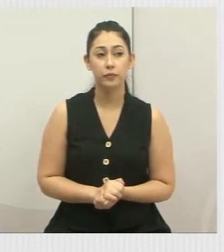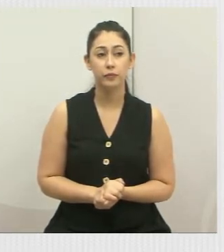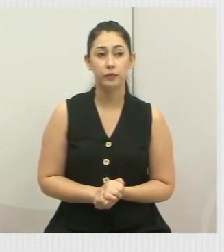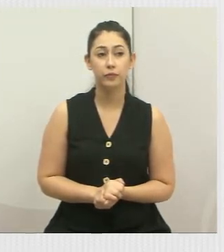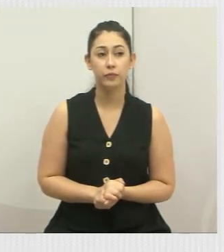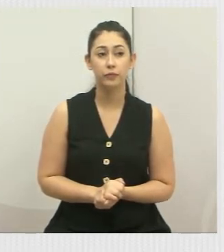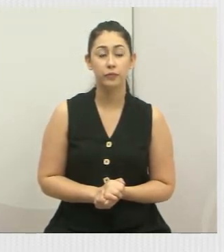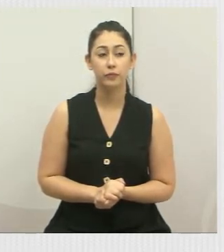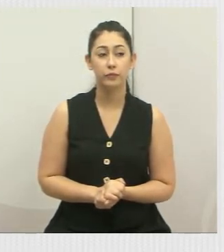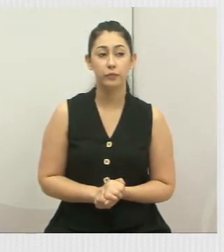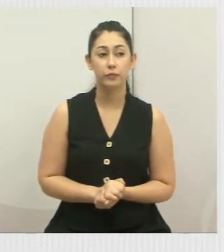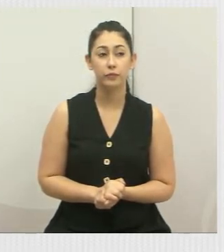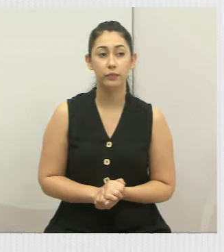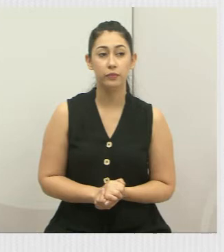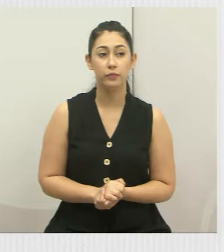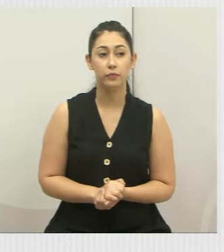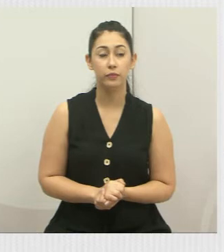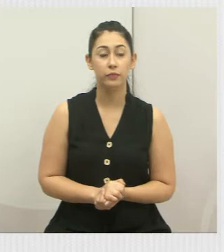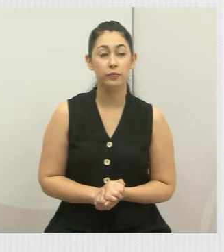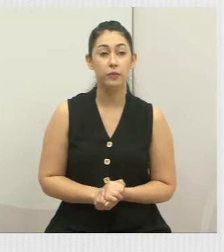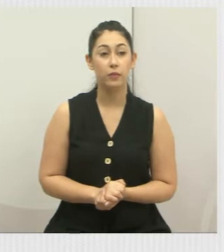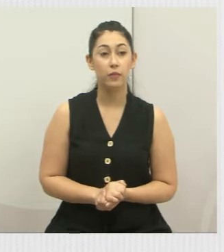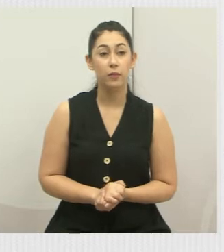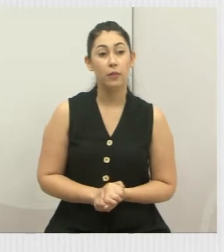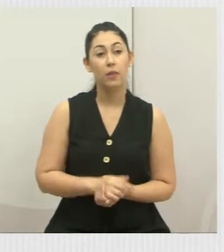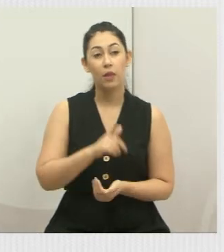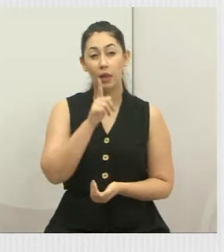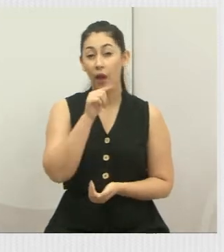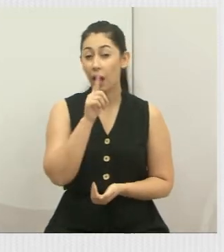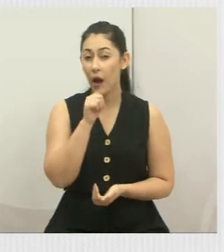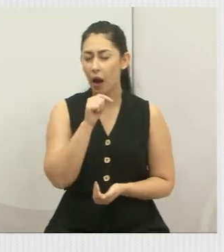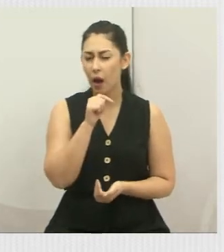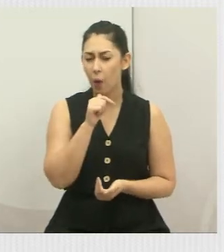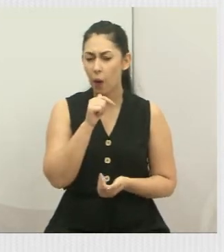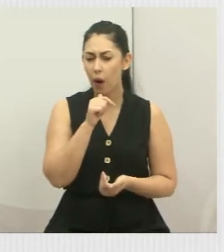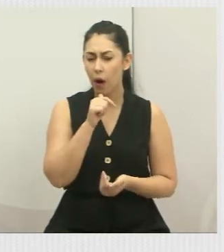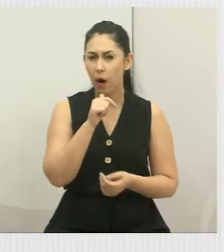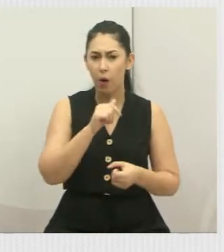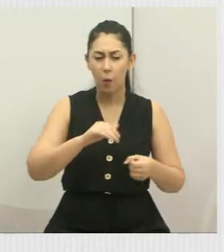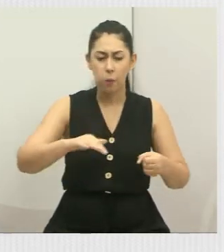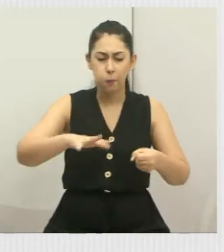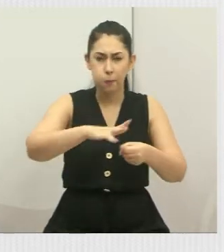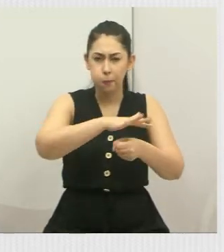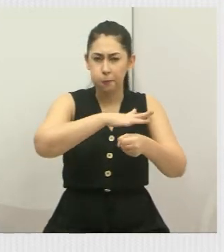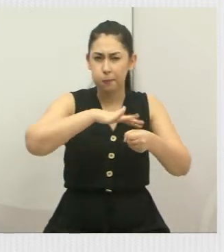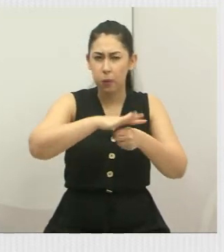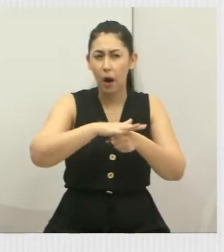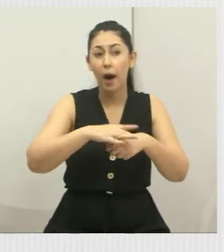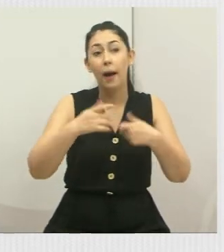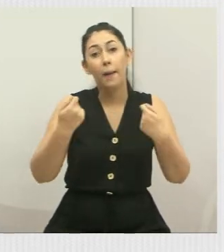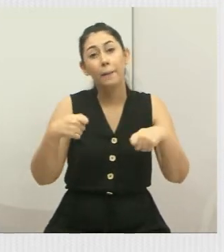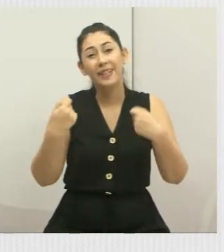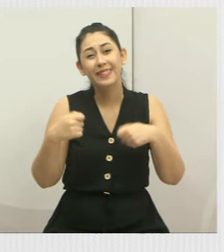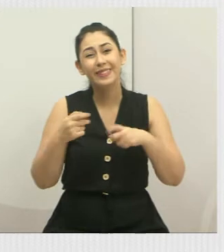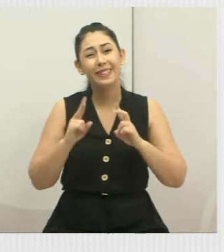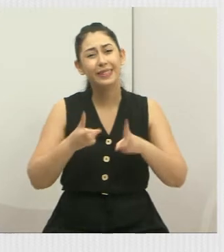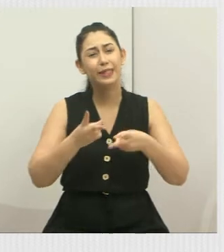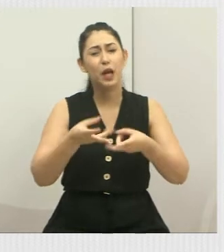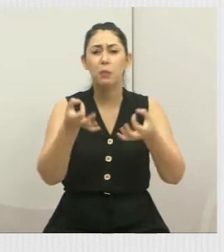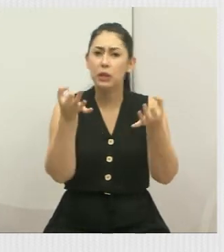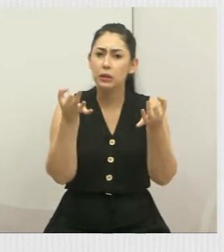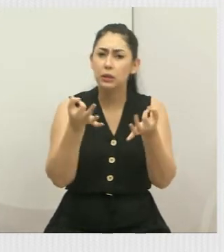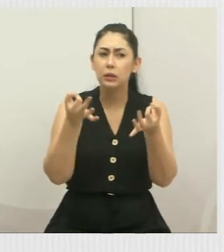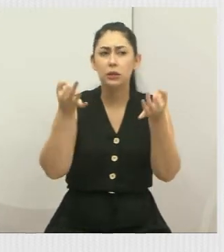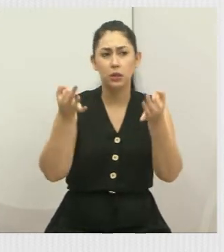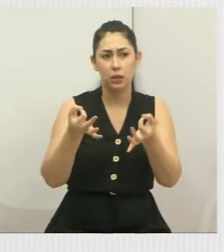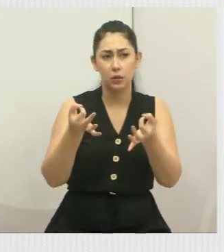Tá? O abastecimento de água, ele precisa ser realizado, ele precisa ocorrer de forma adequada